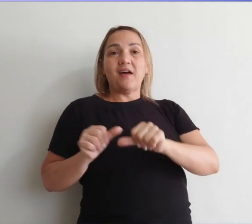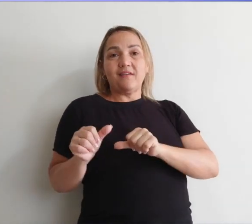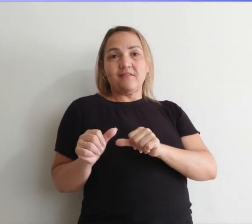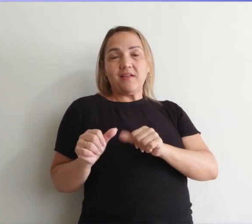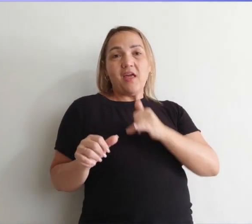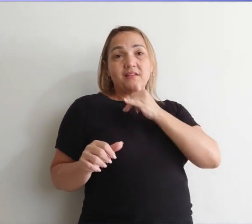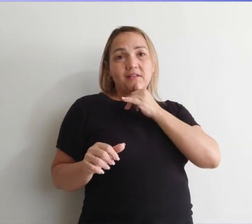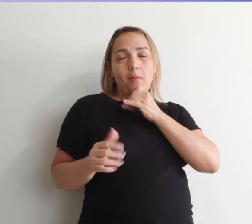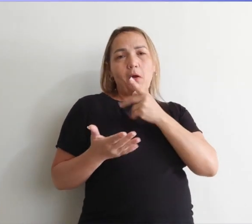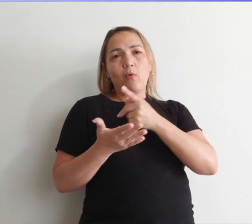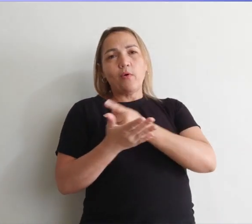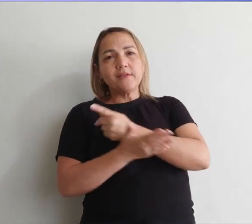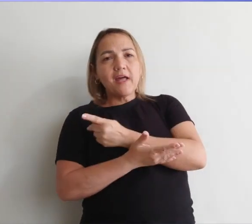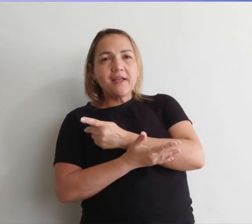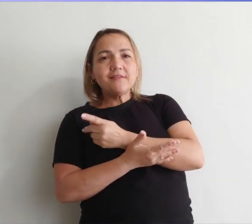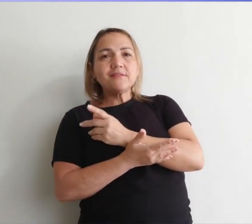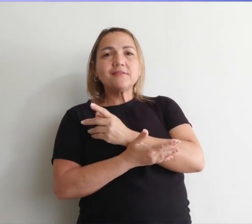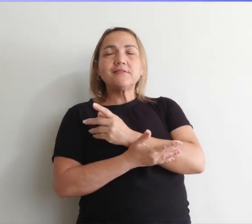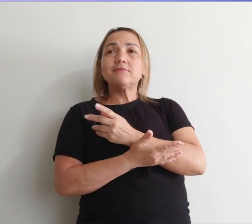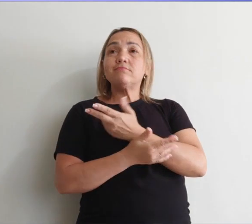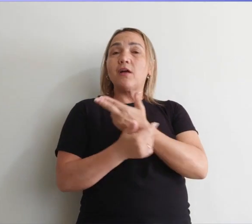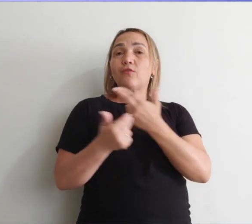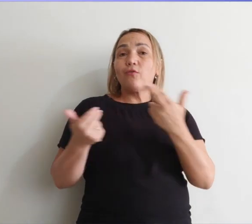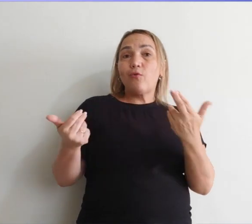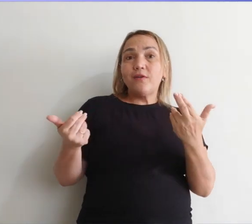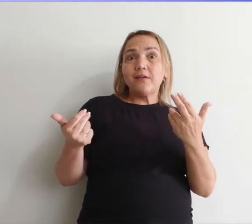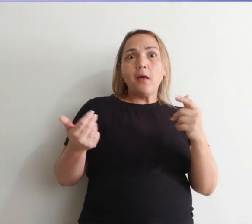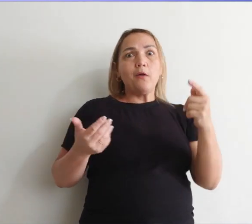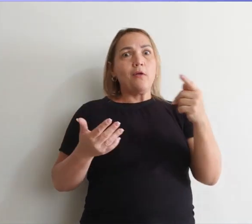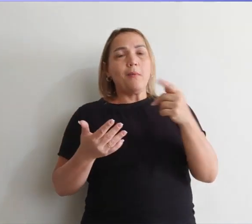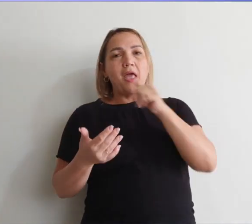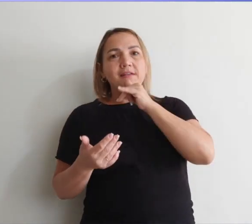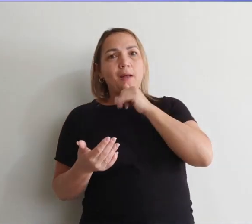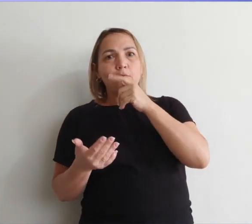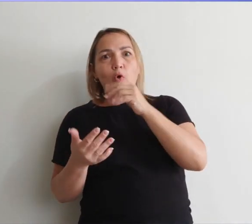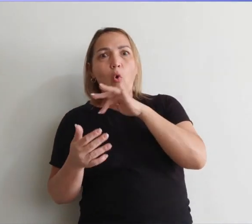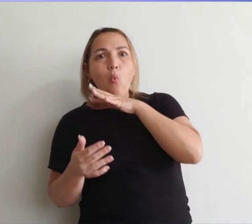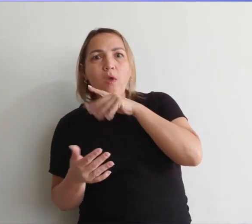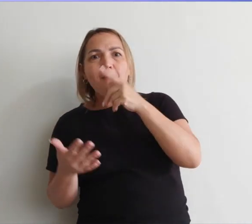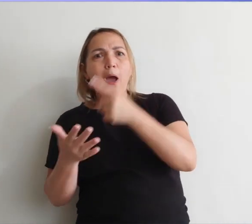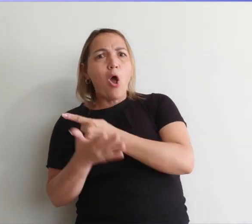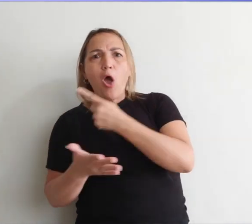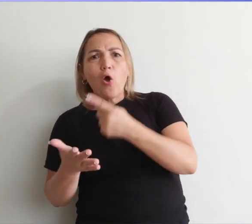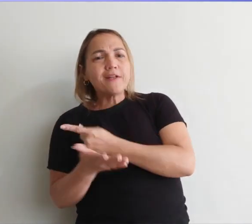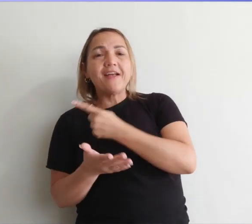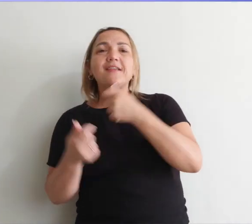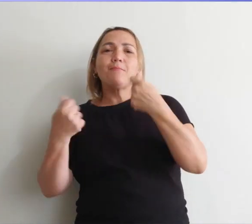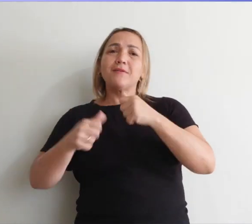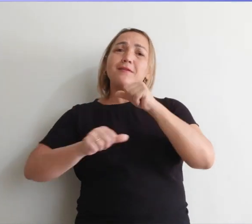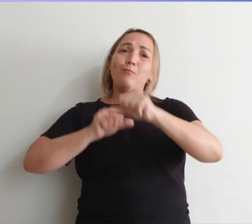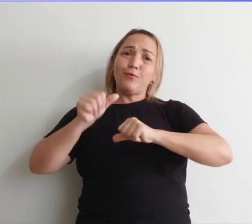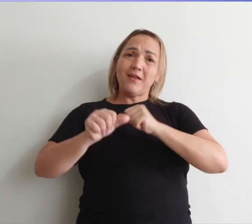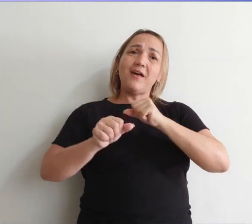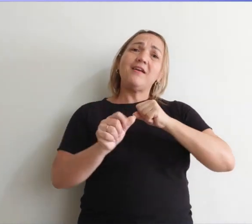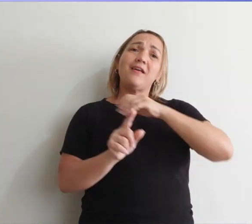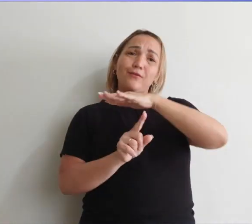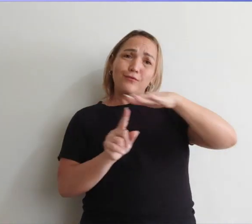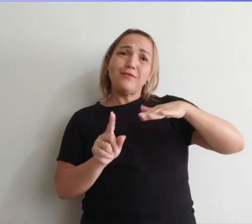um evento lá, ou um, ou dois, ou 15, que a sociedade vai ter que mudar. E aí muda.